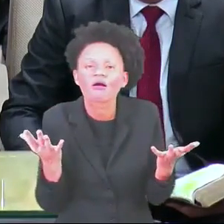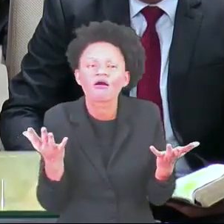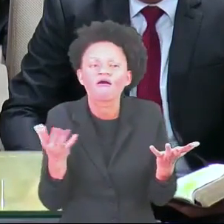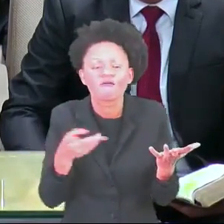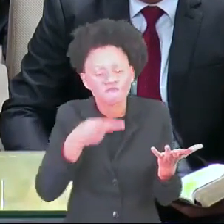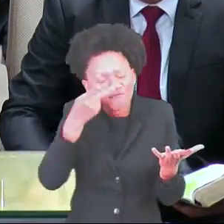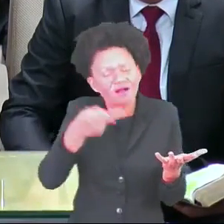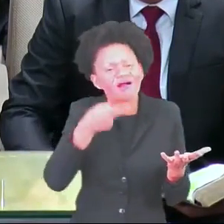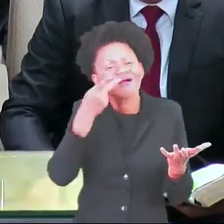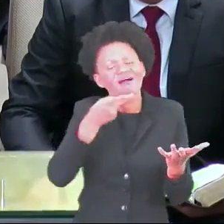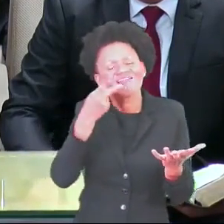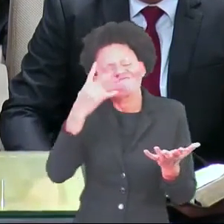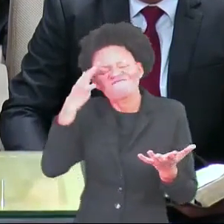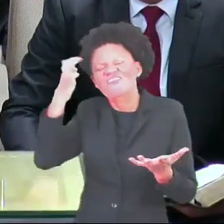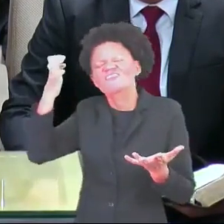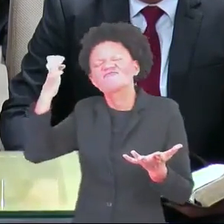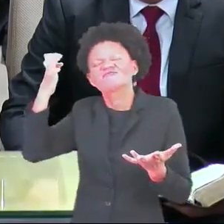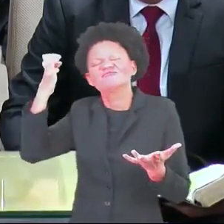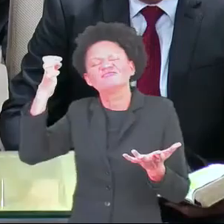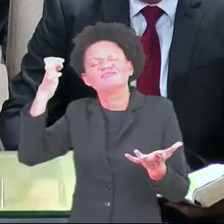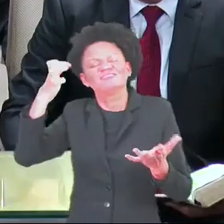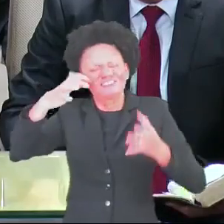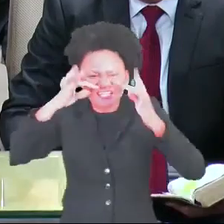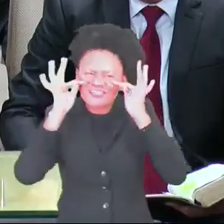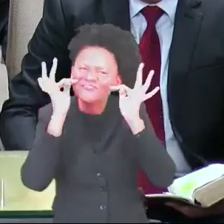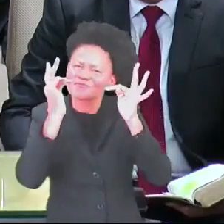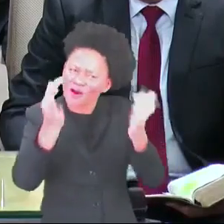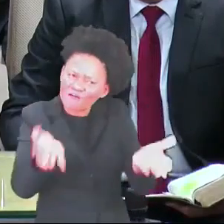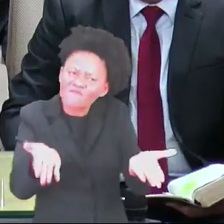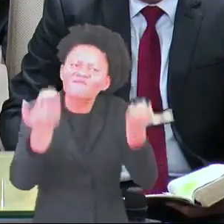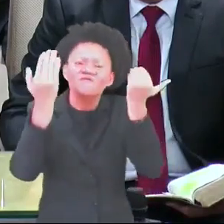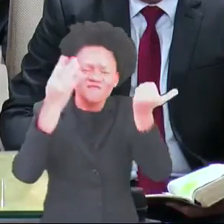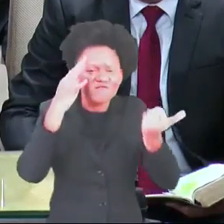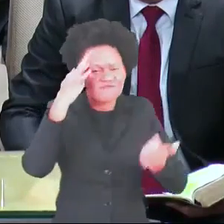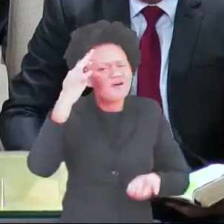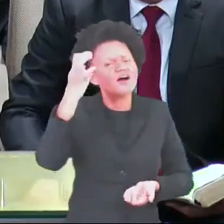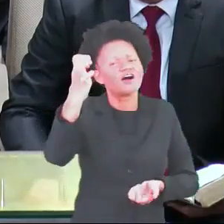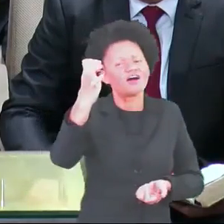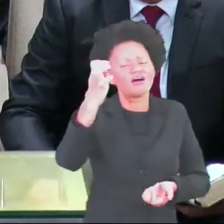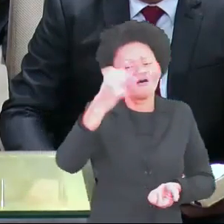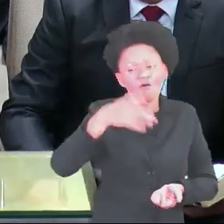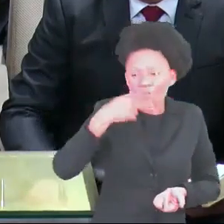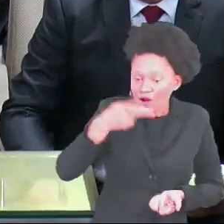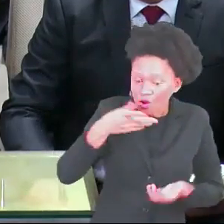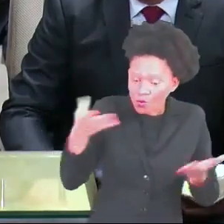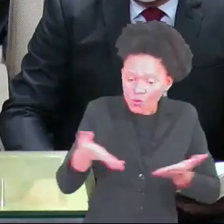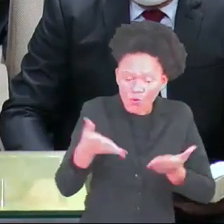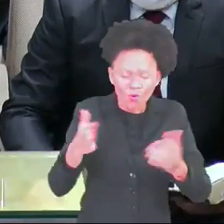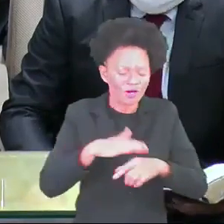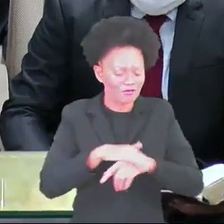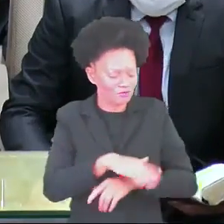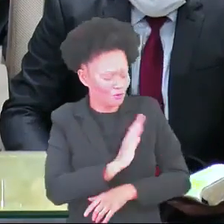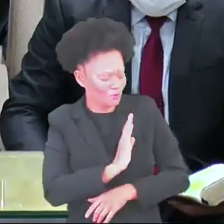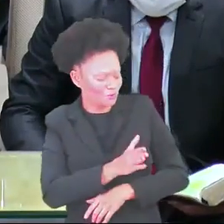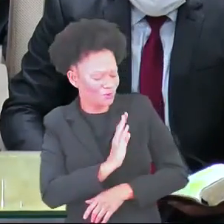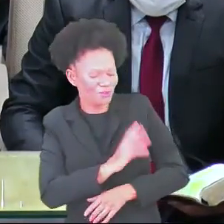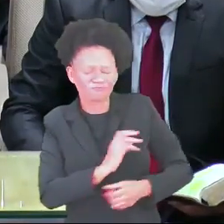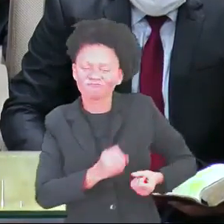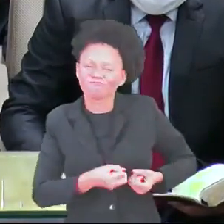Confesse nesta noite em fé. Testemunhe nesta noite em fé. Fale nesta noite com o coração